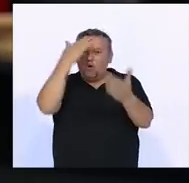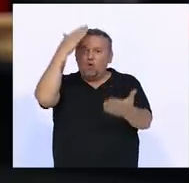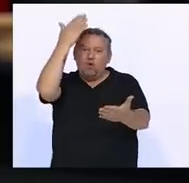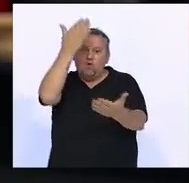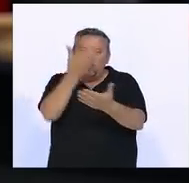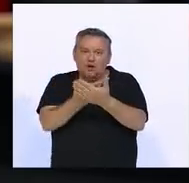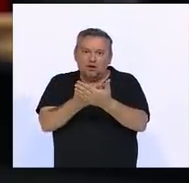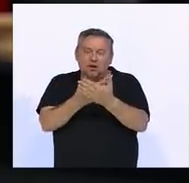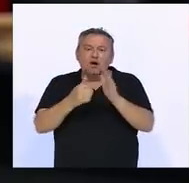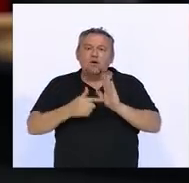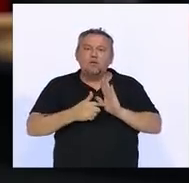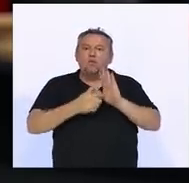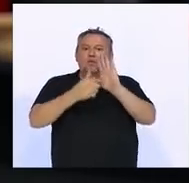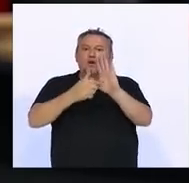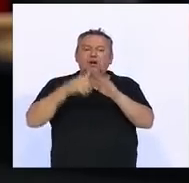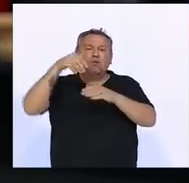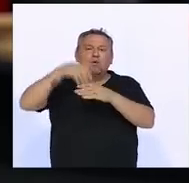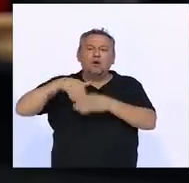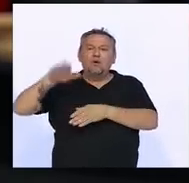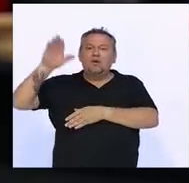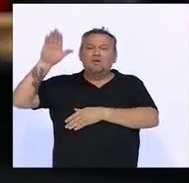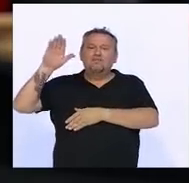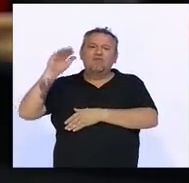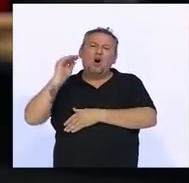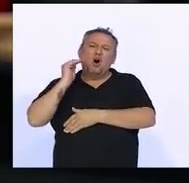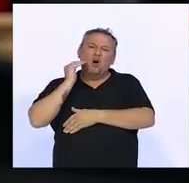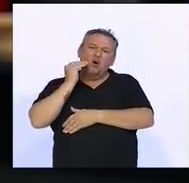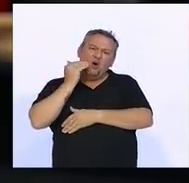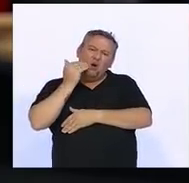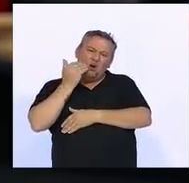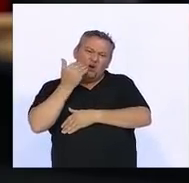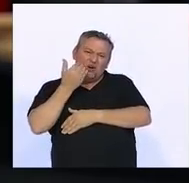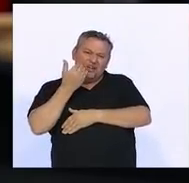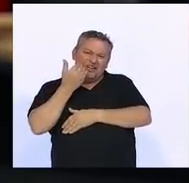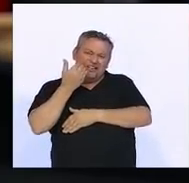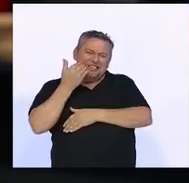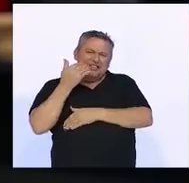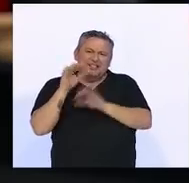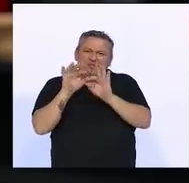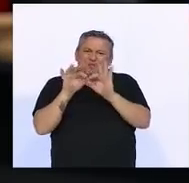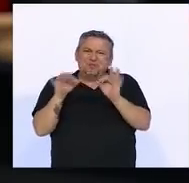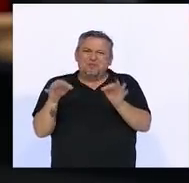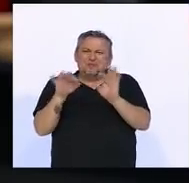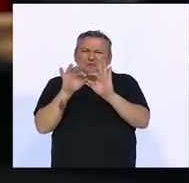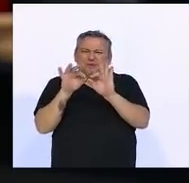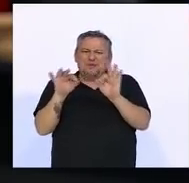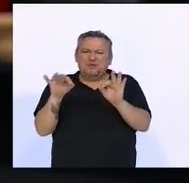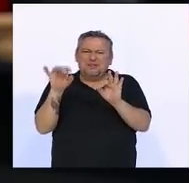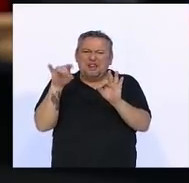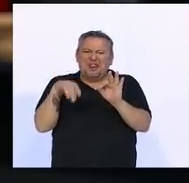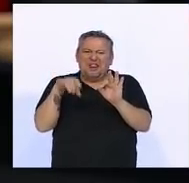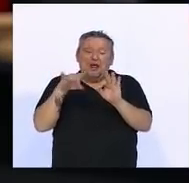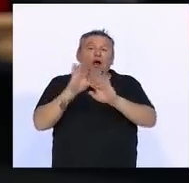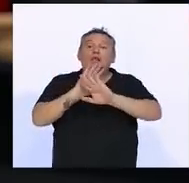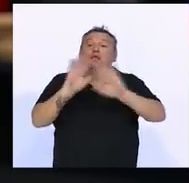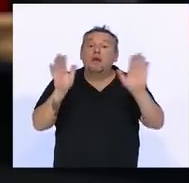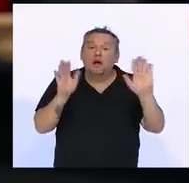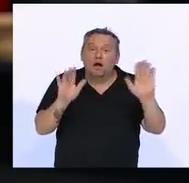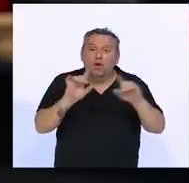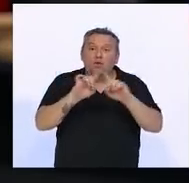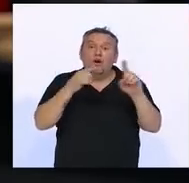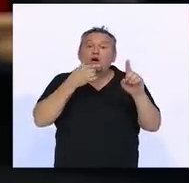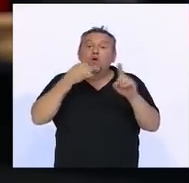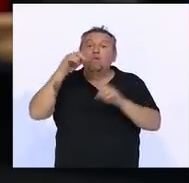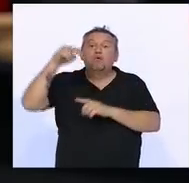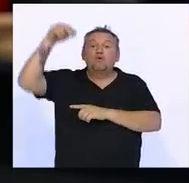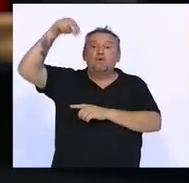ele não é um candidatinho assim, cor-de-rosa, sem gosto, sem sal, sem tempero. Não, ele é um homem do